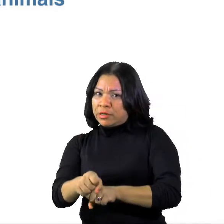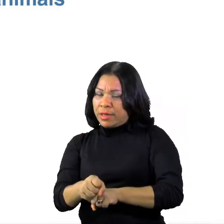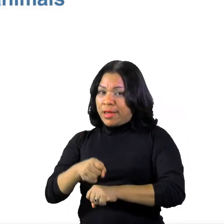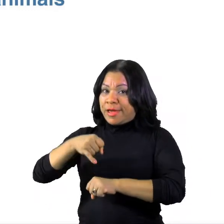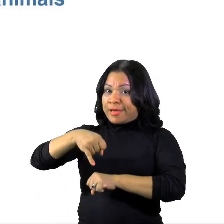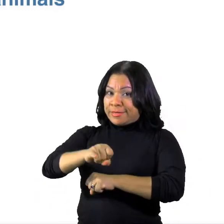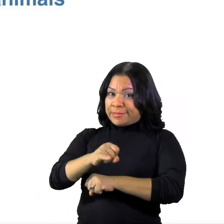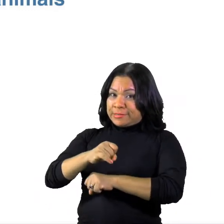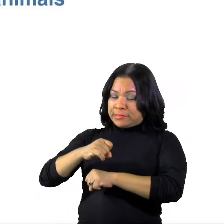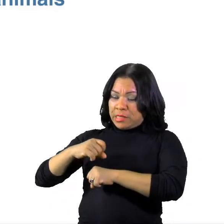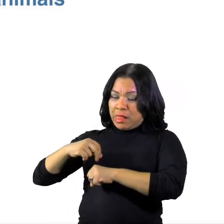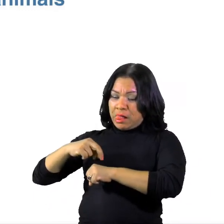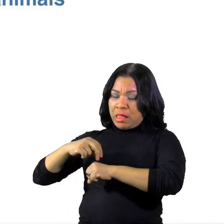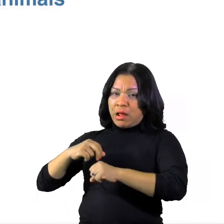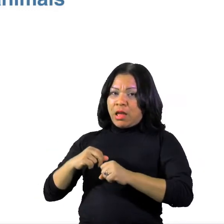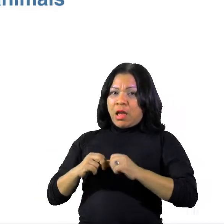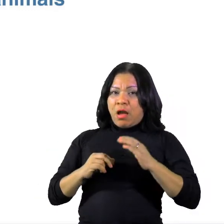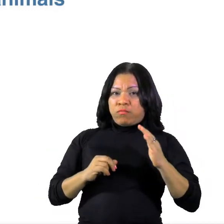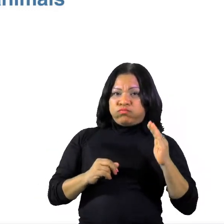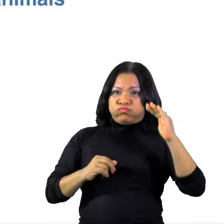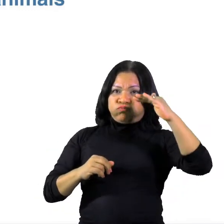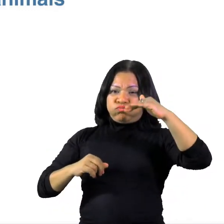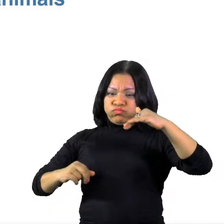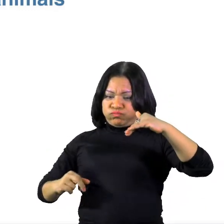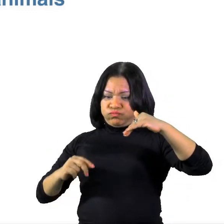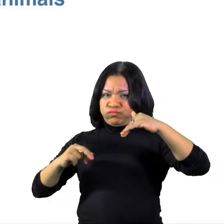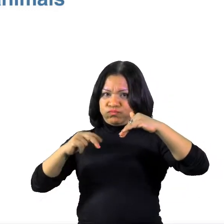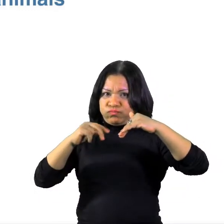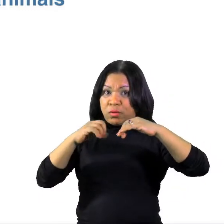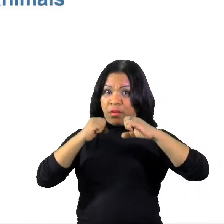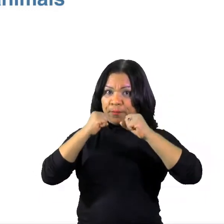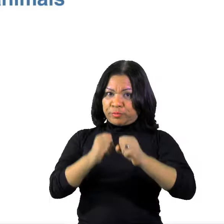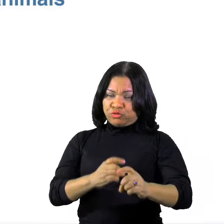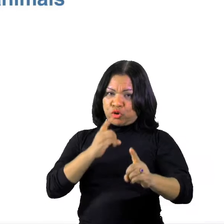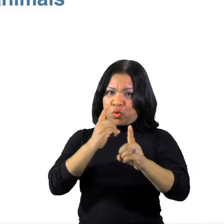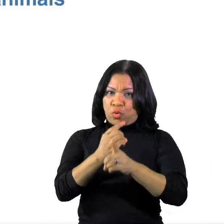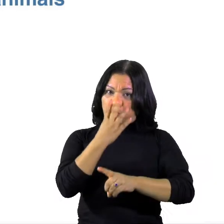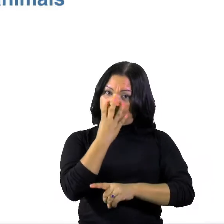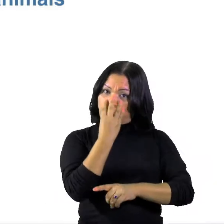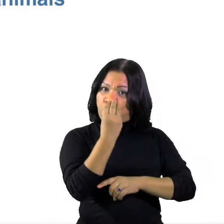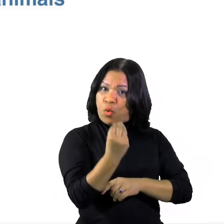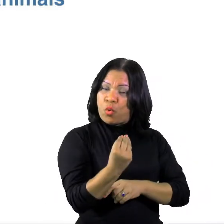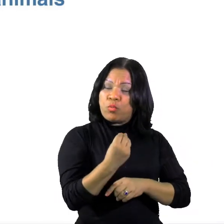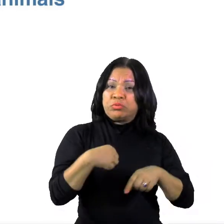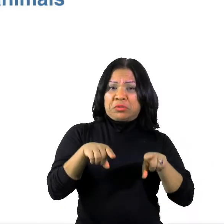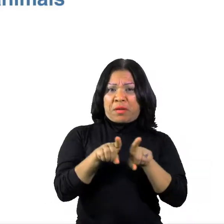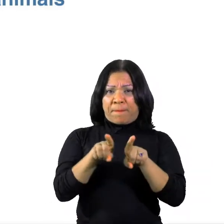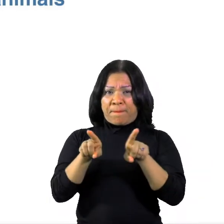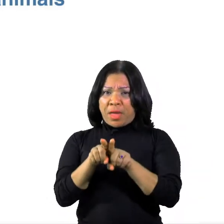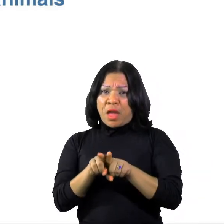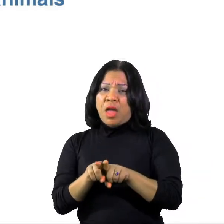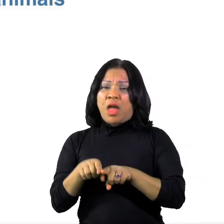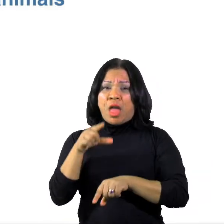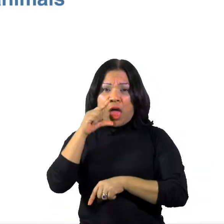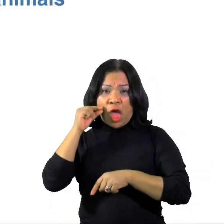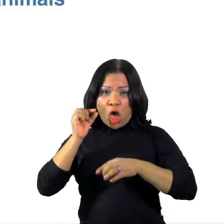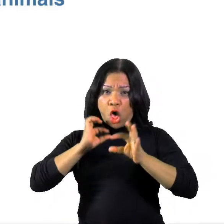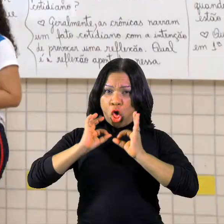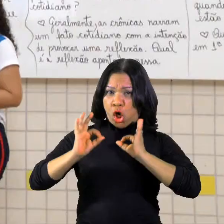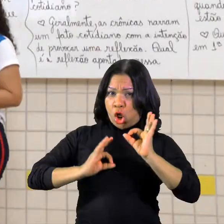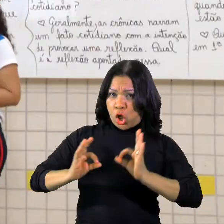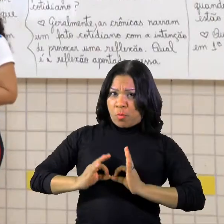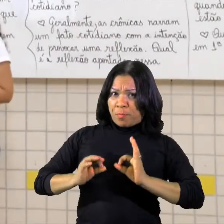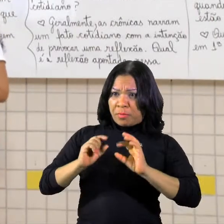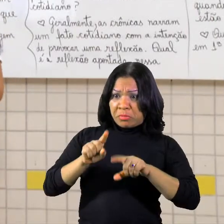era perigoso encontrarmos com o lobo-guará, a onça pintada, entre outros animais